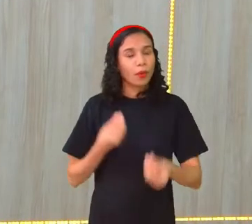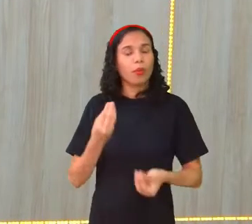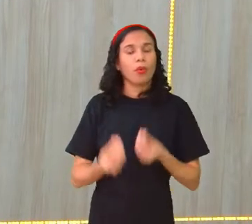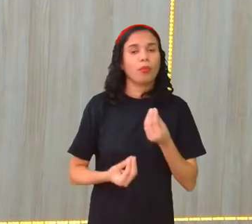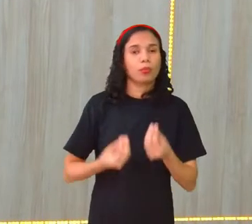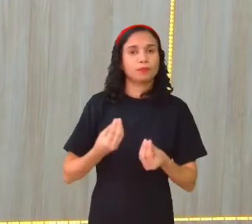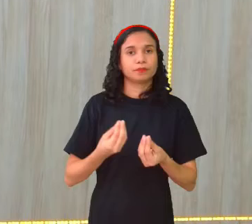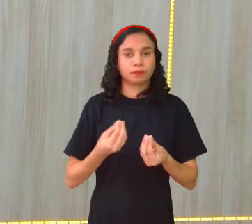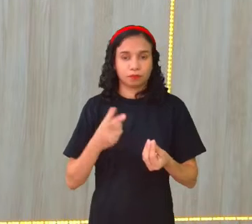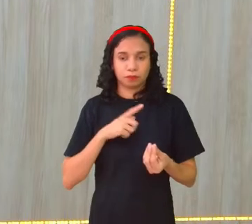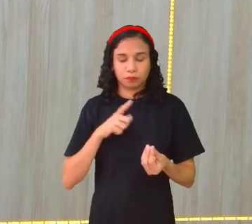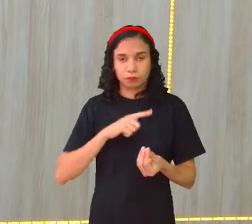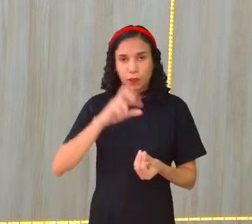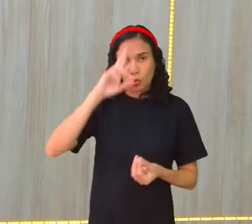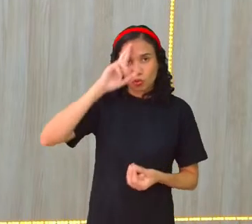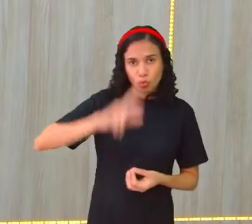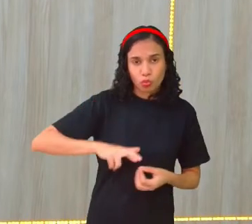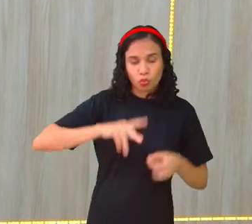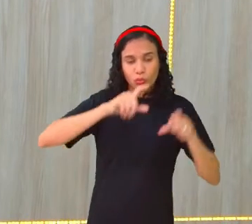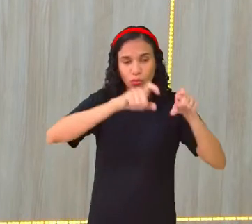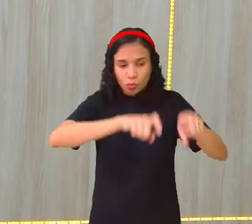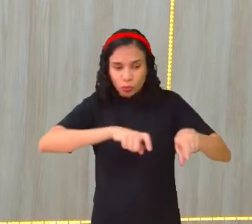elite quisesse